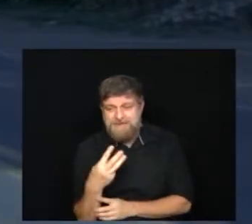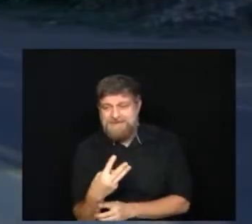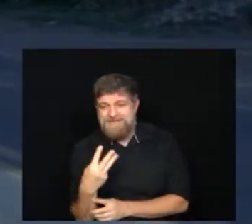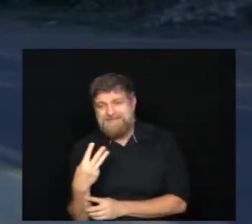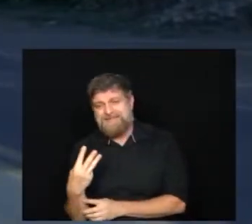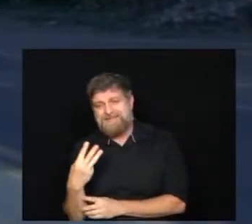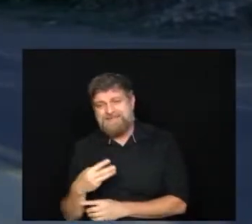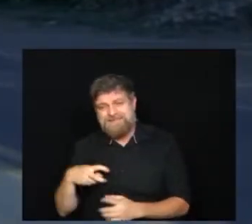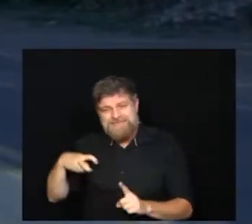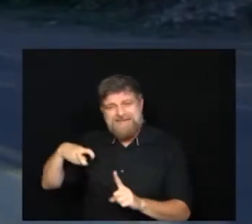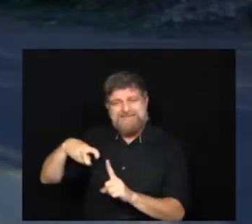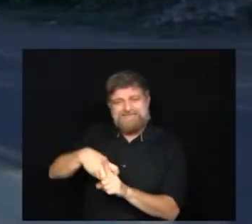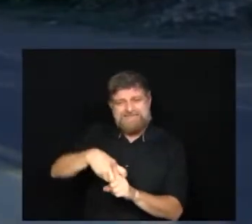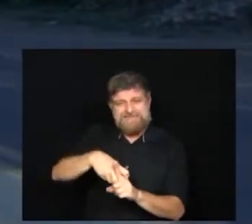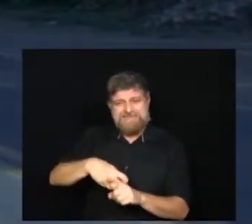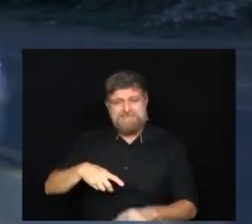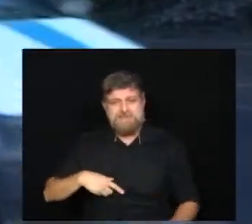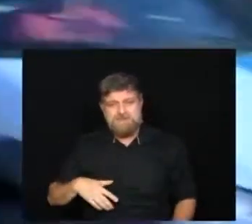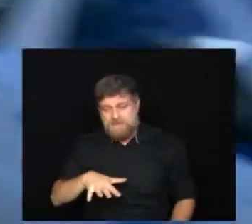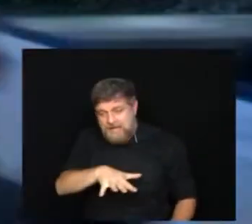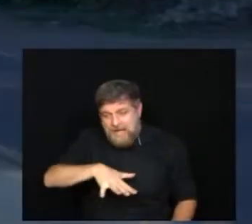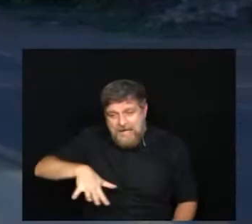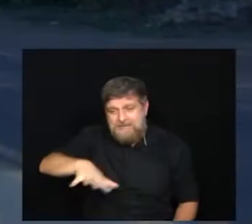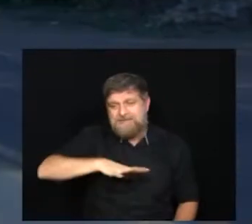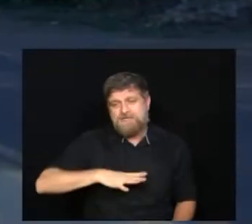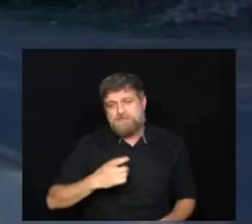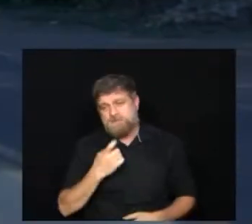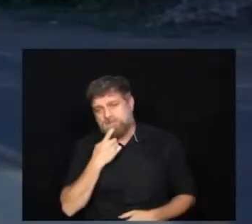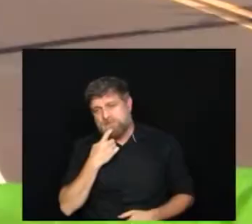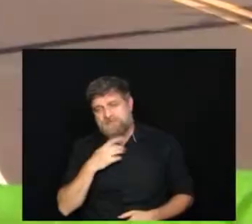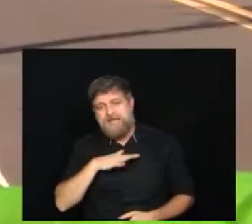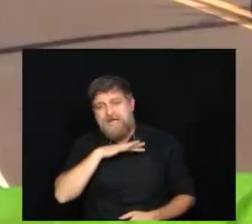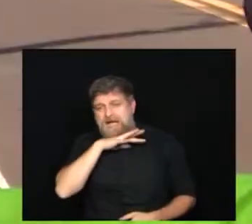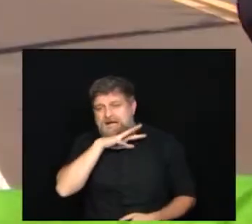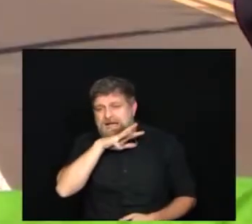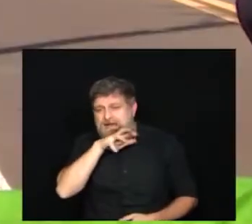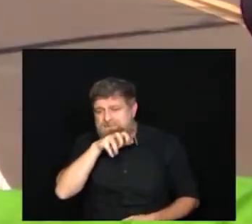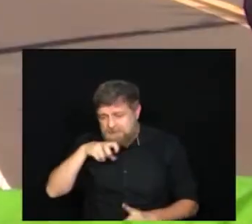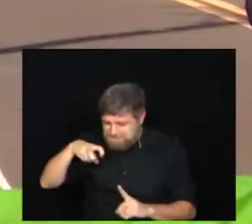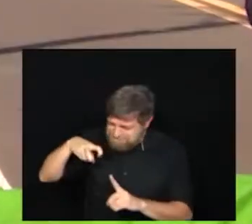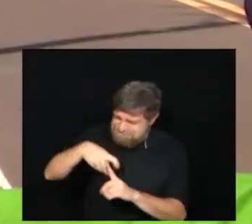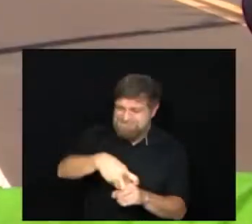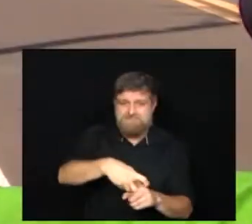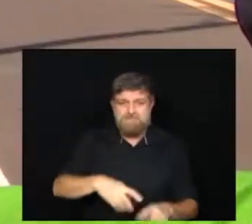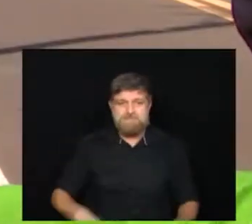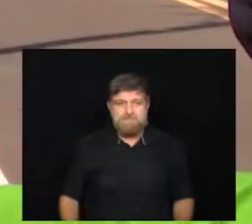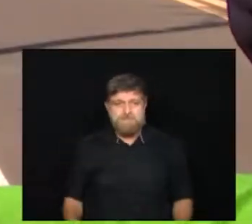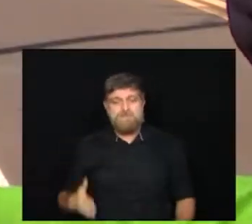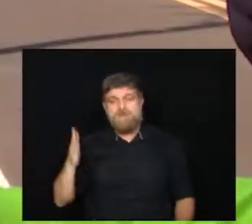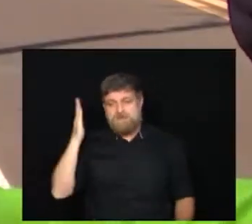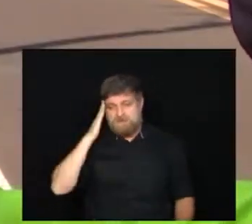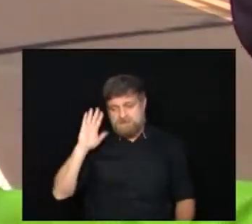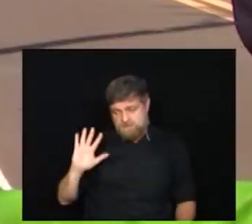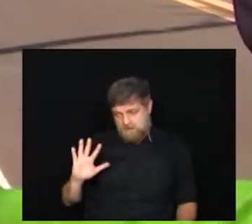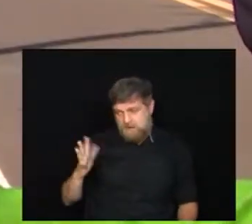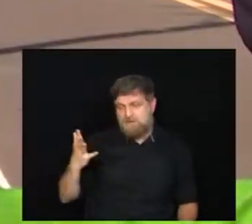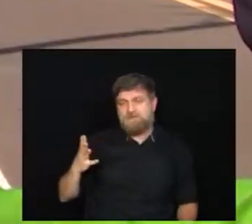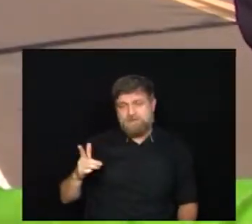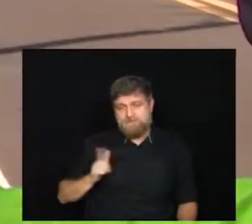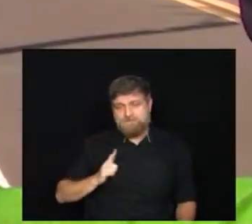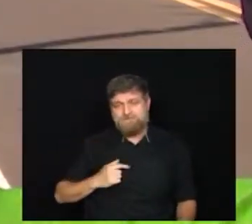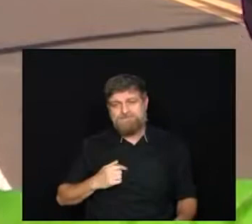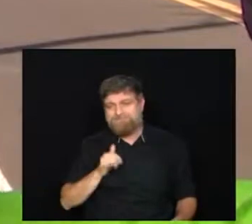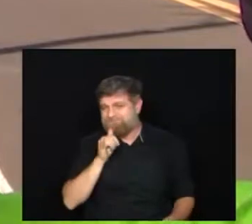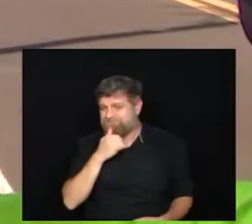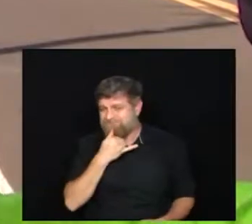malha viária da empresa, só na região de Campinas, envolvendo animais. Infelizmente é comum, né? E a gente fica muito